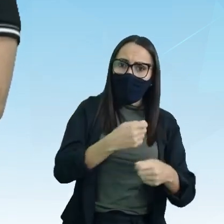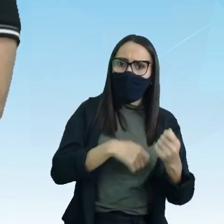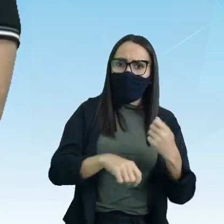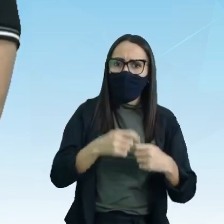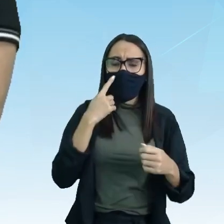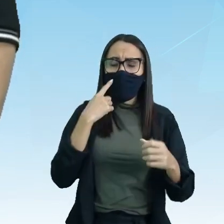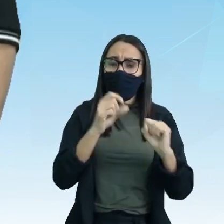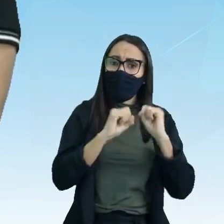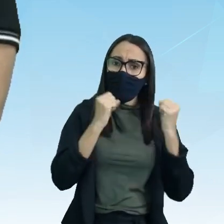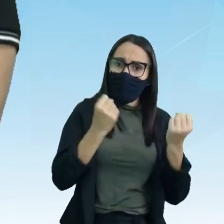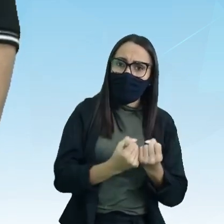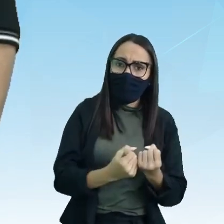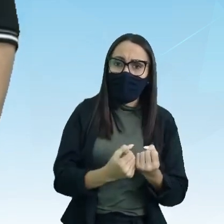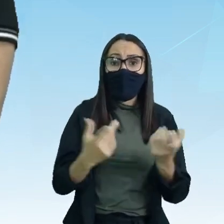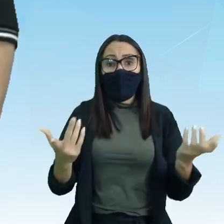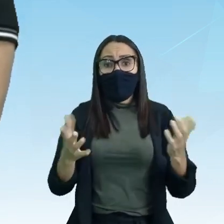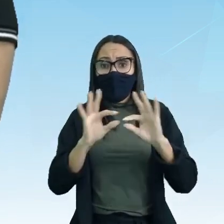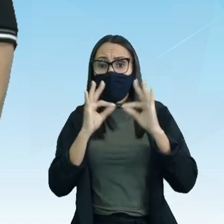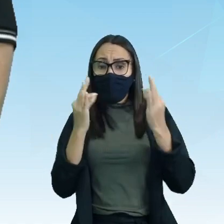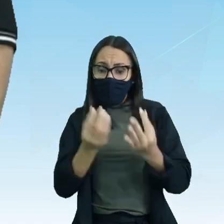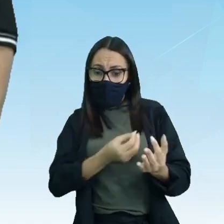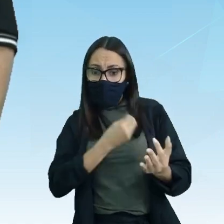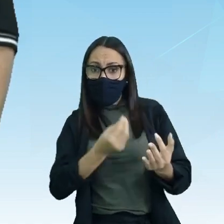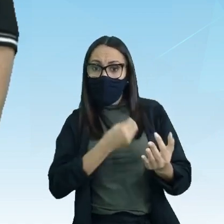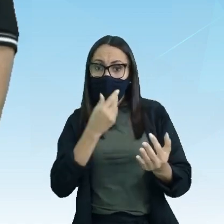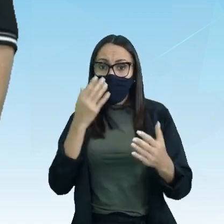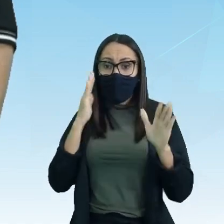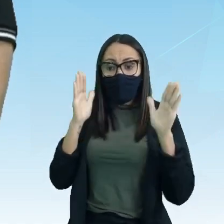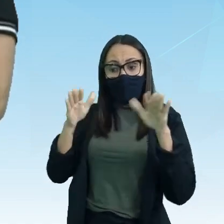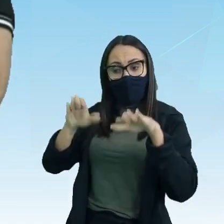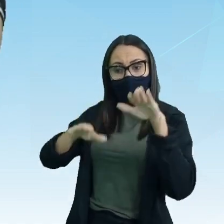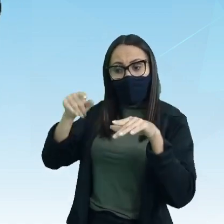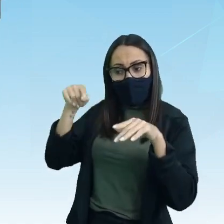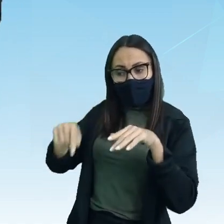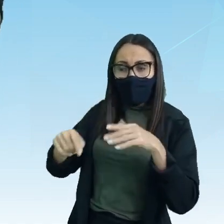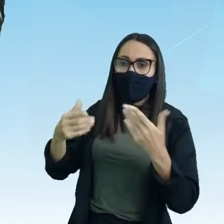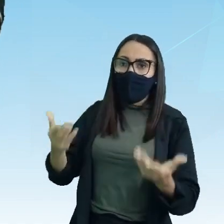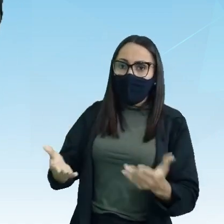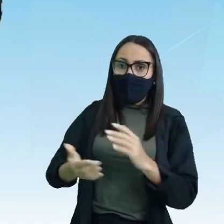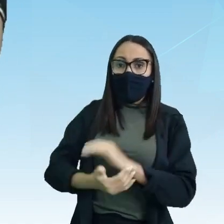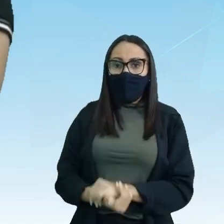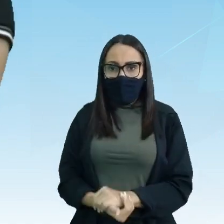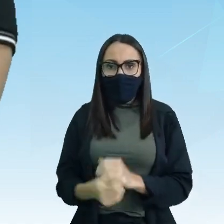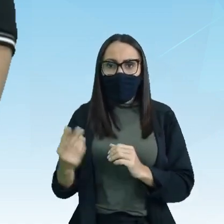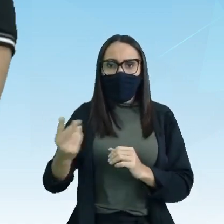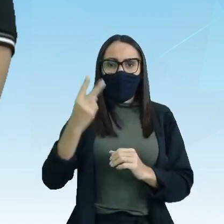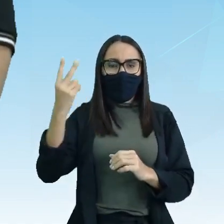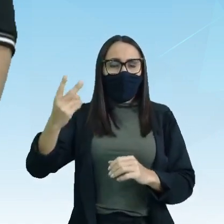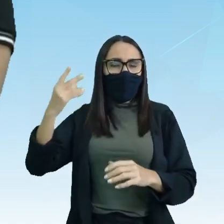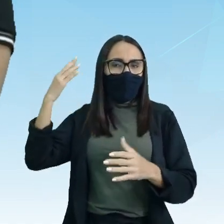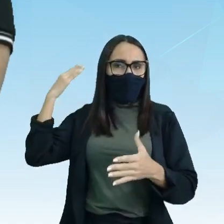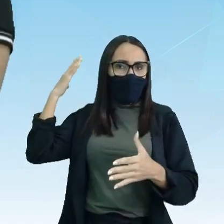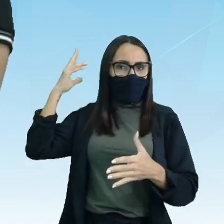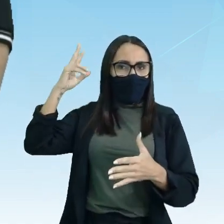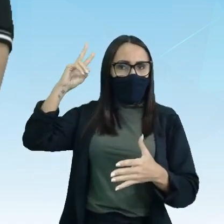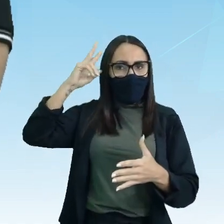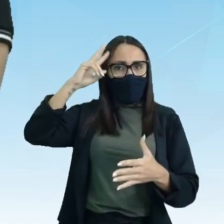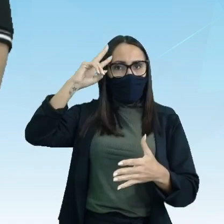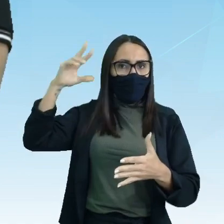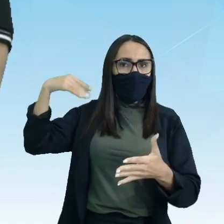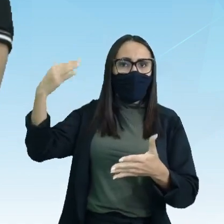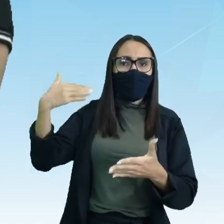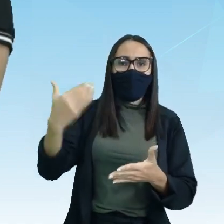papel Exatamente. social, quantas famílias ali Vivem trabalham, daquilo. vivem daquilo, e também o seu valor histórico, não é isso? A beleza da fachada. Certa